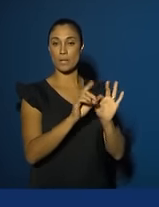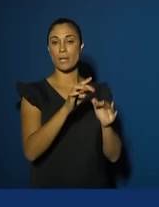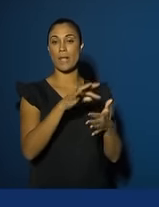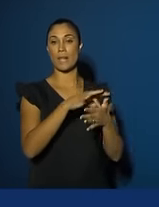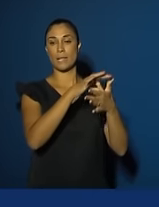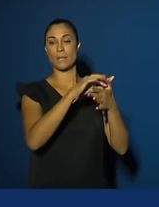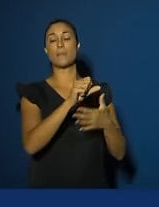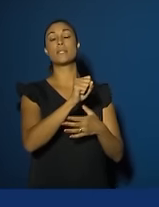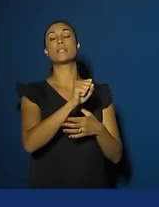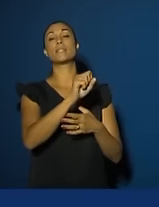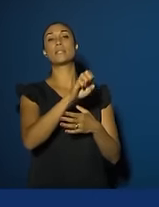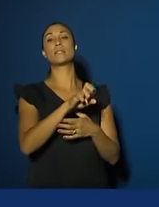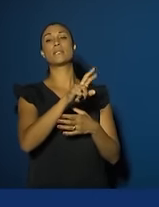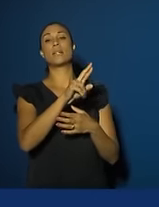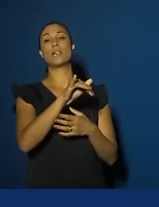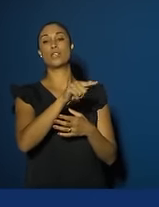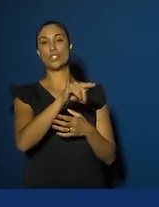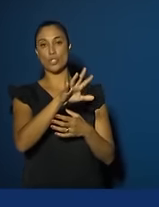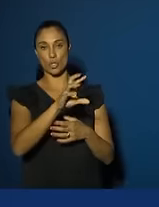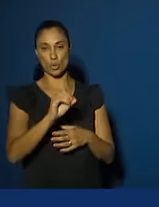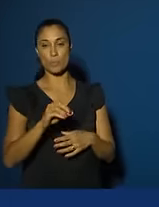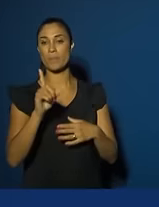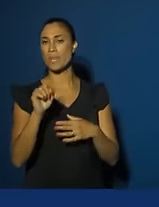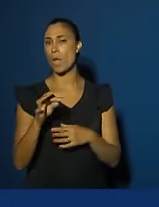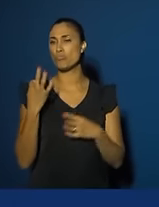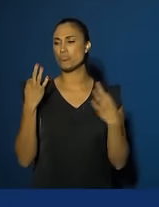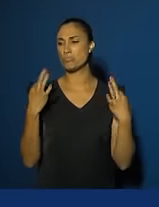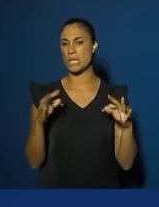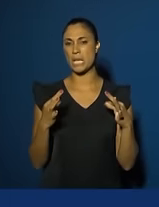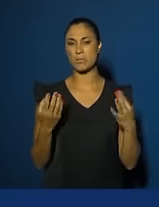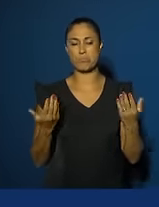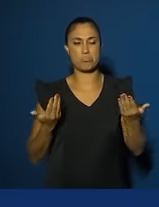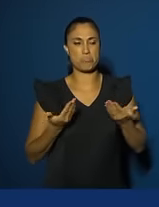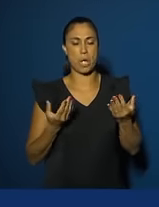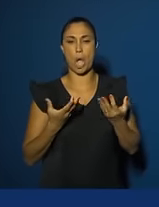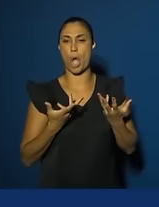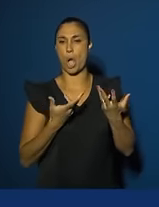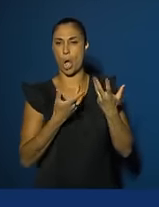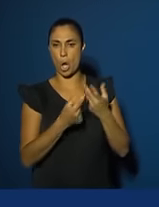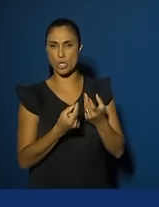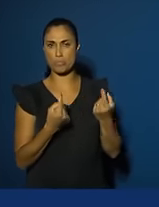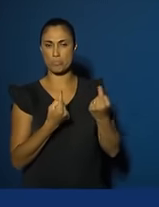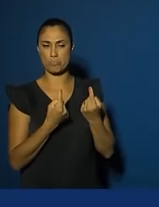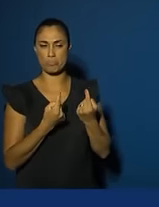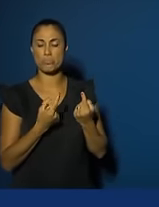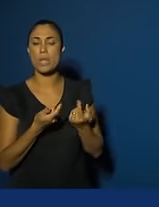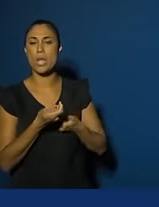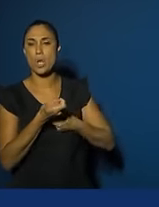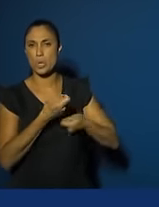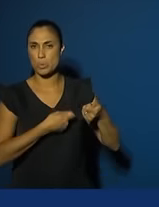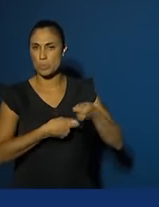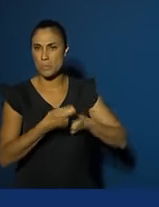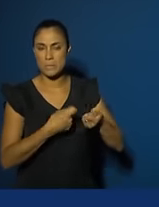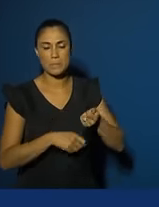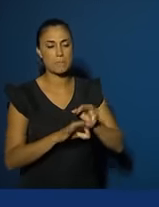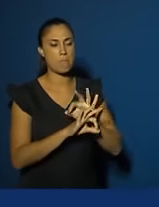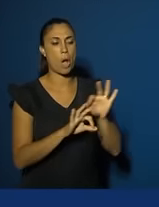lá pelo Sérgio firpo que você conhece bem que é um técnico de primeira qualidade um um microeconometrics